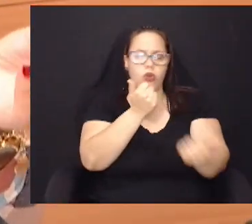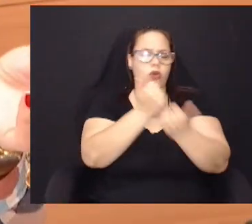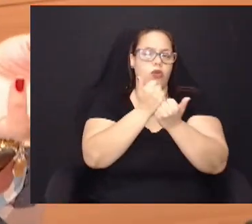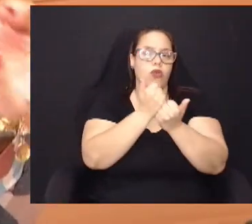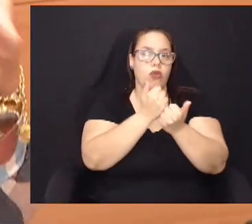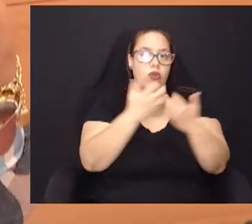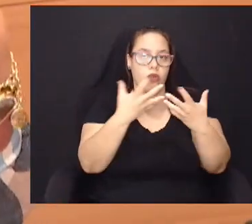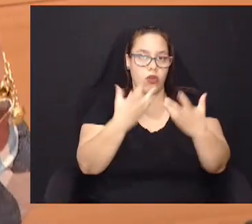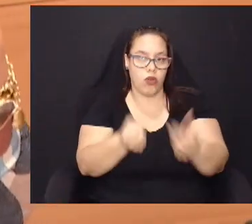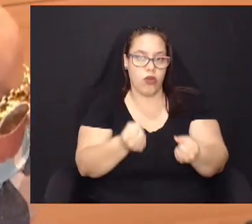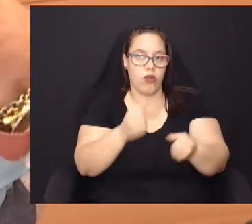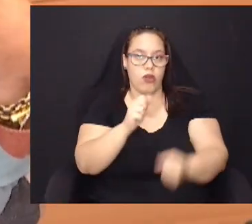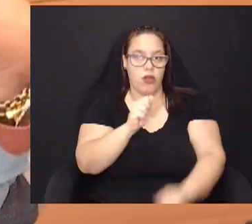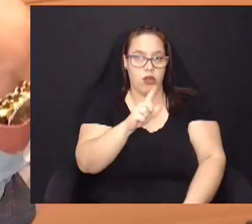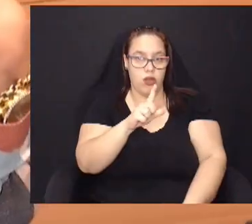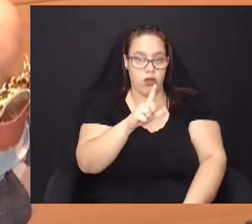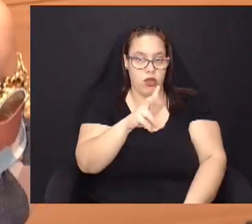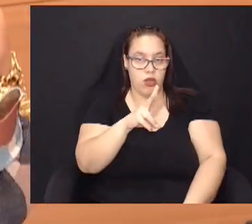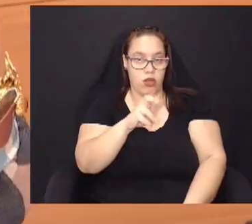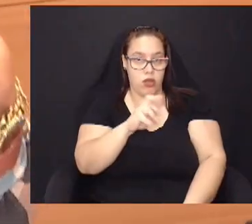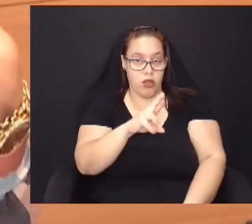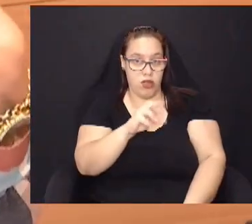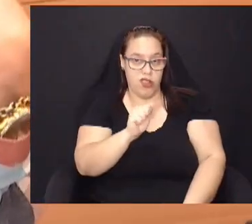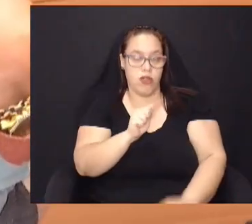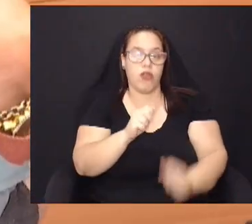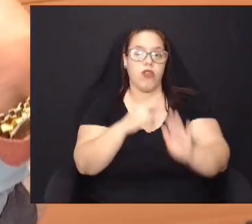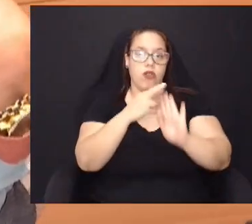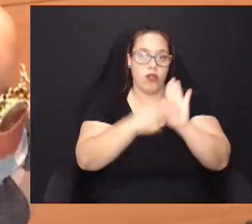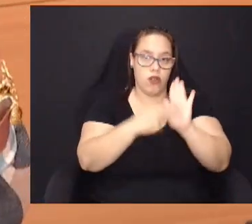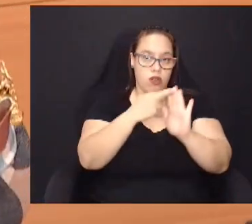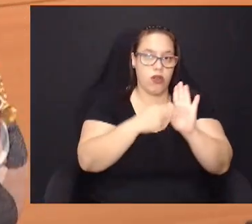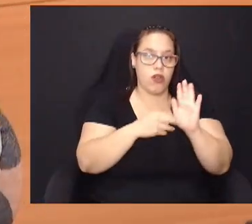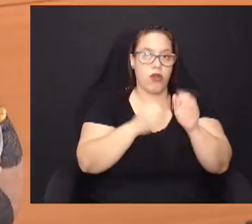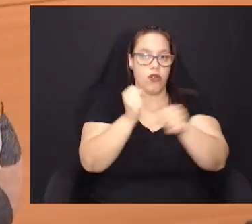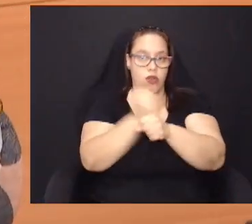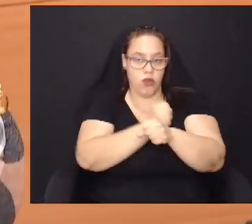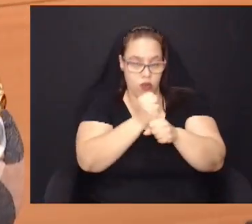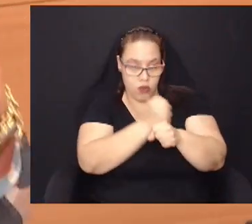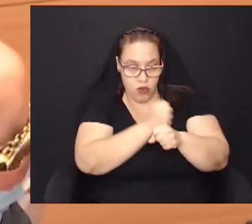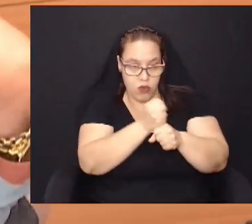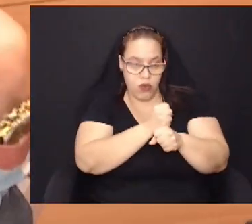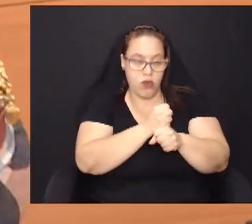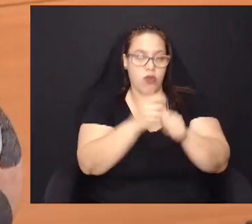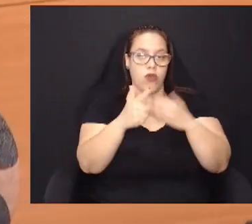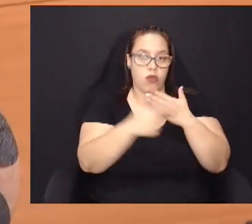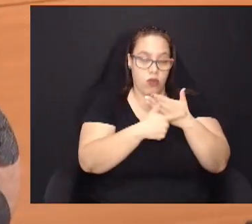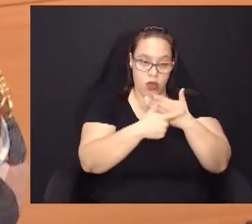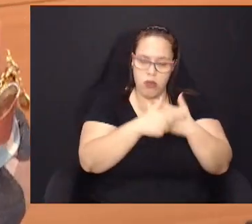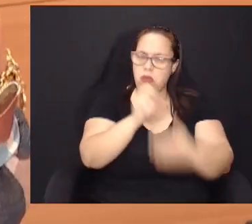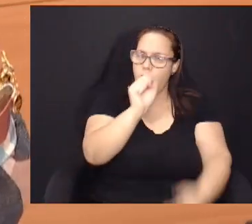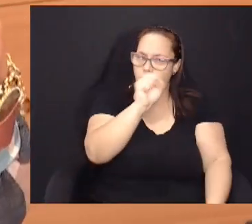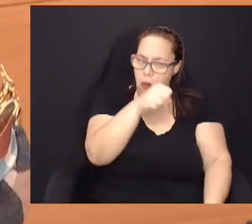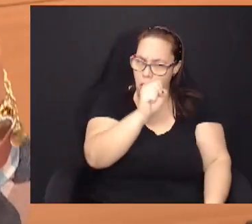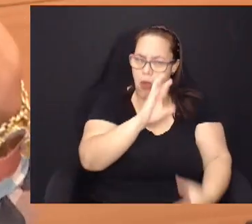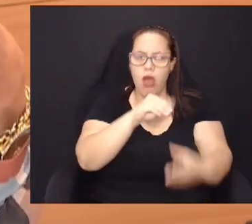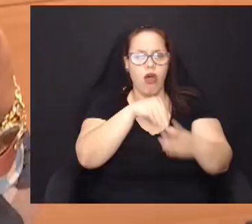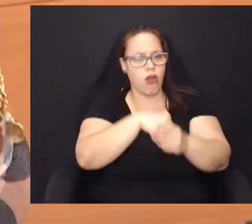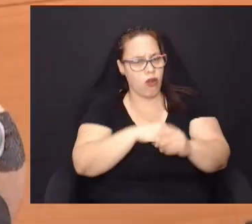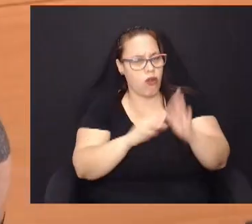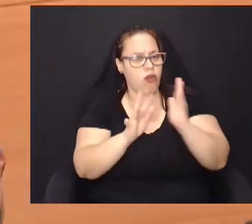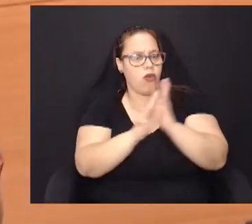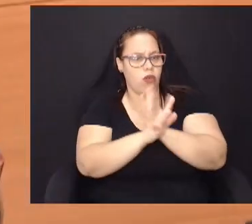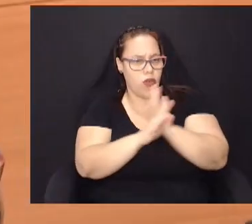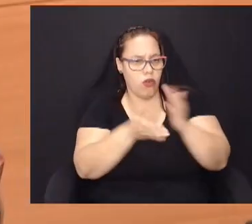o seu alvará de funcionamento, regularizar a construção. Então, a gente tem esse papel, sim, pela Secretaria de Urbanismo, proativo